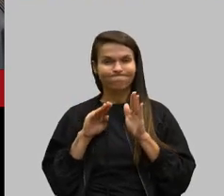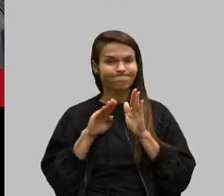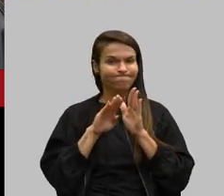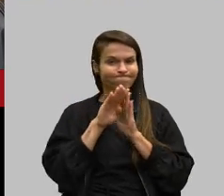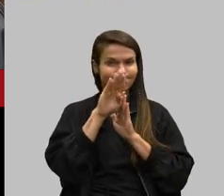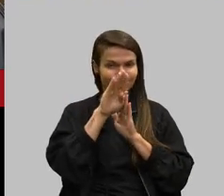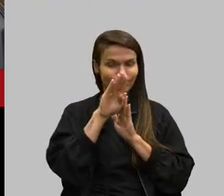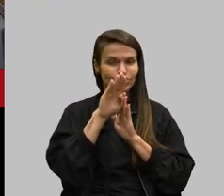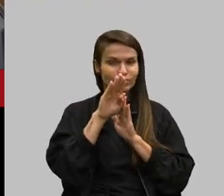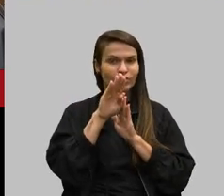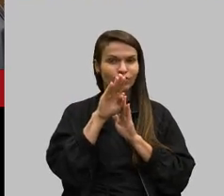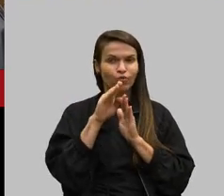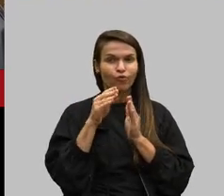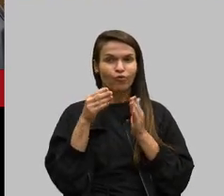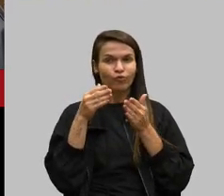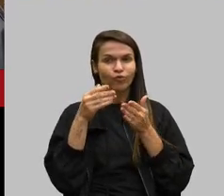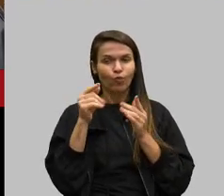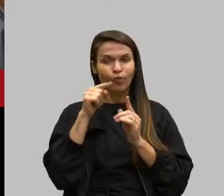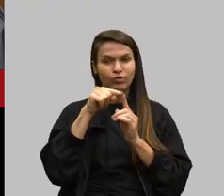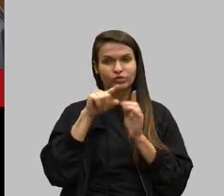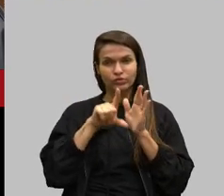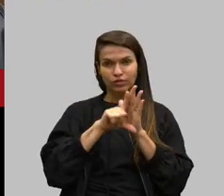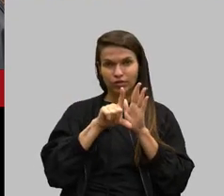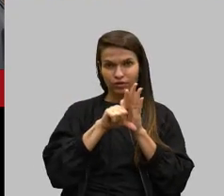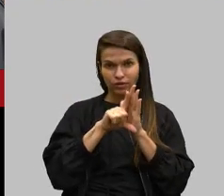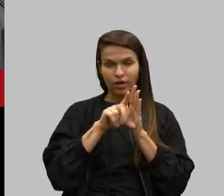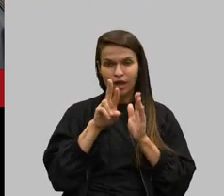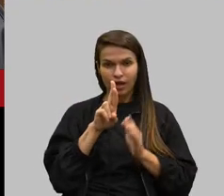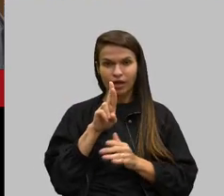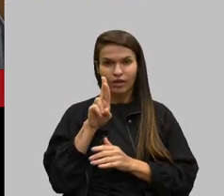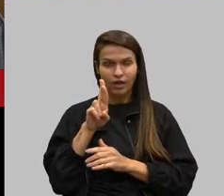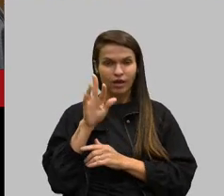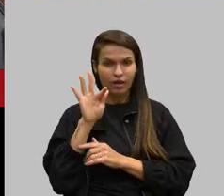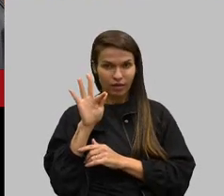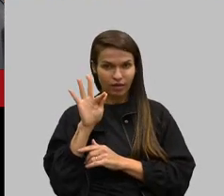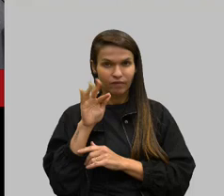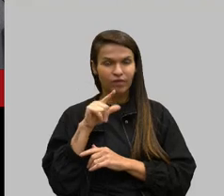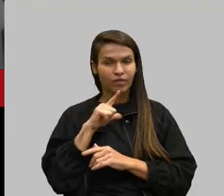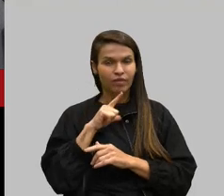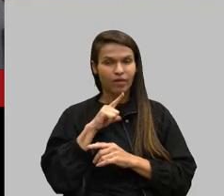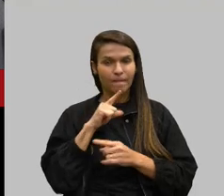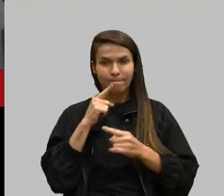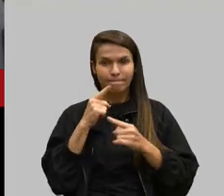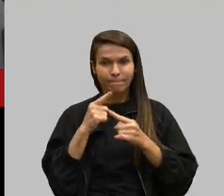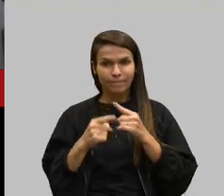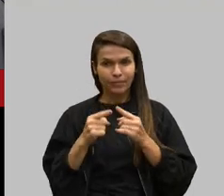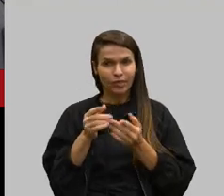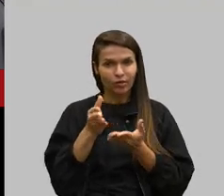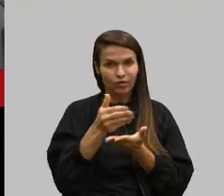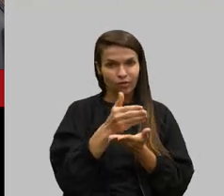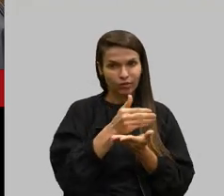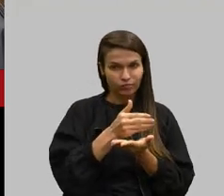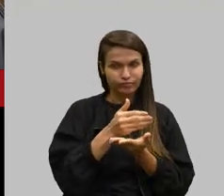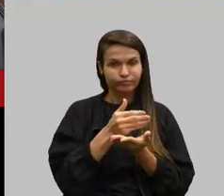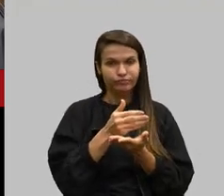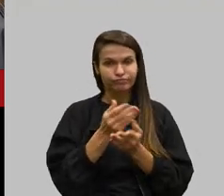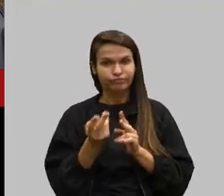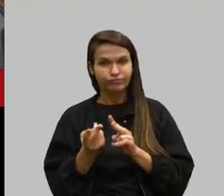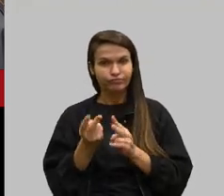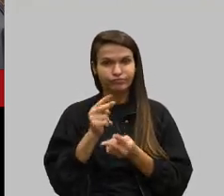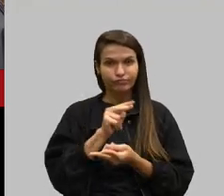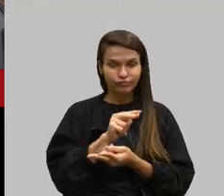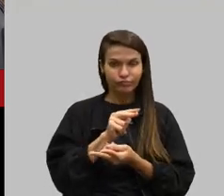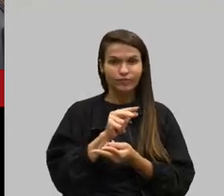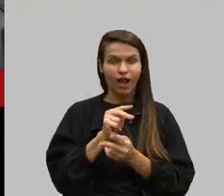de responsabilidade fiscal da lrf nós temos então uma vedação em darmos recomposições a